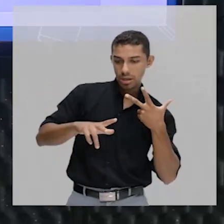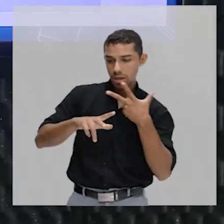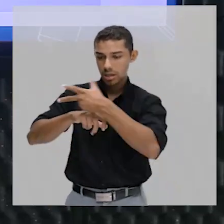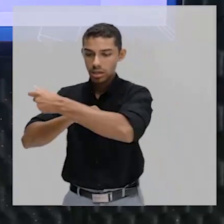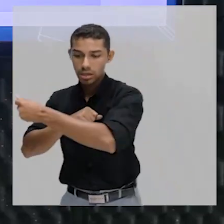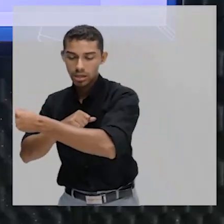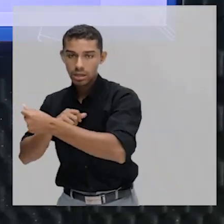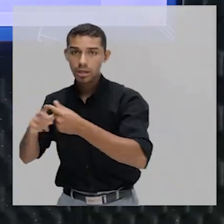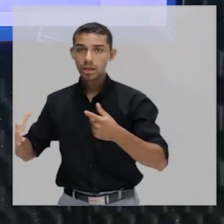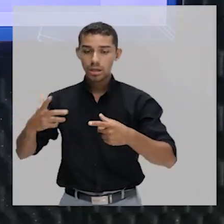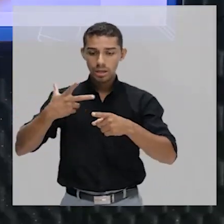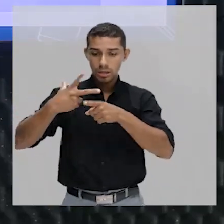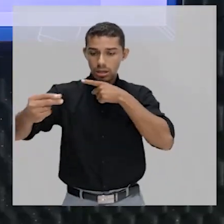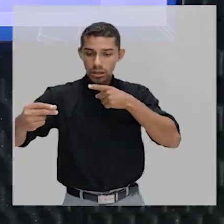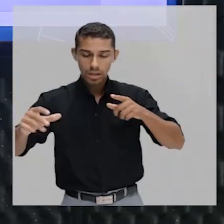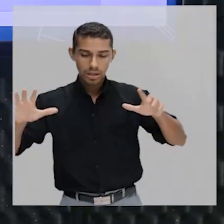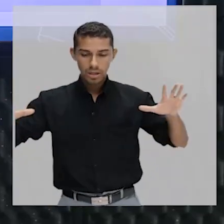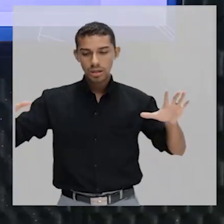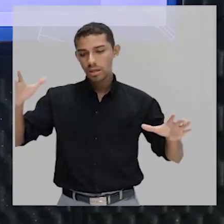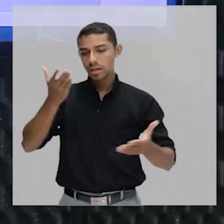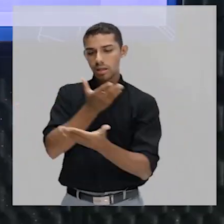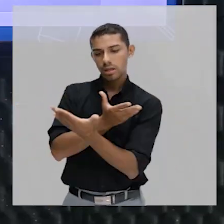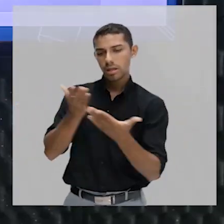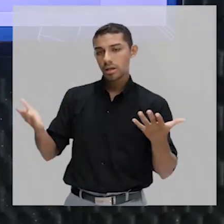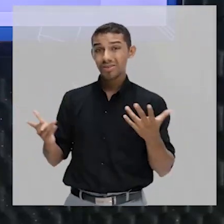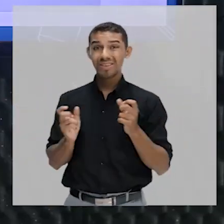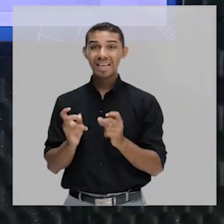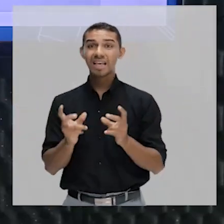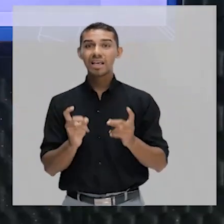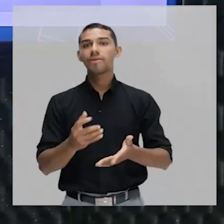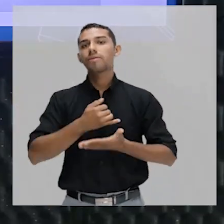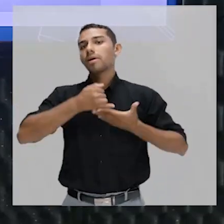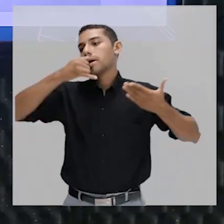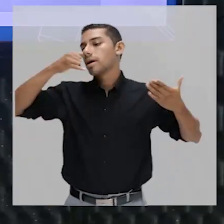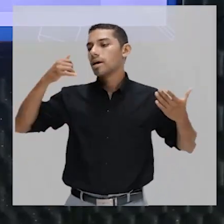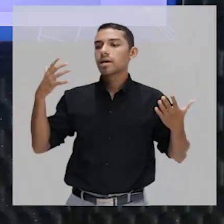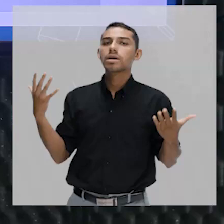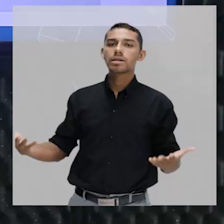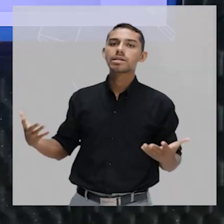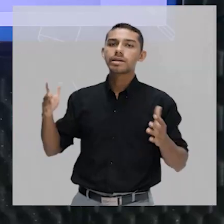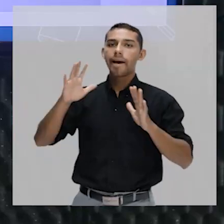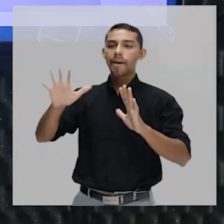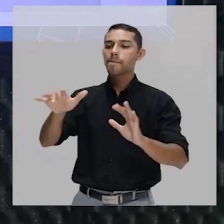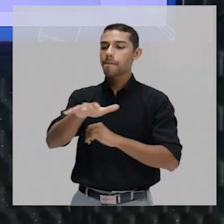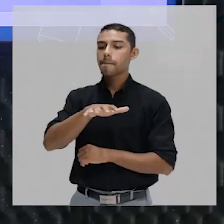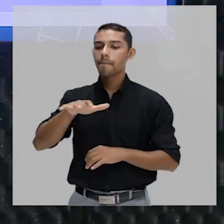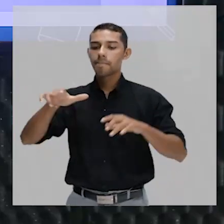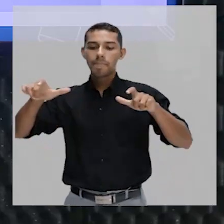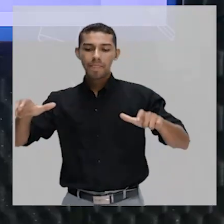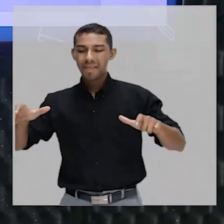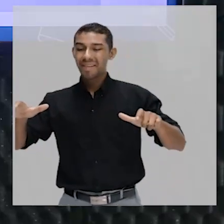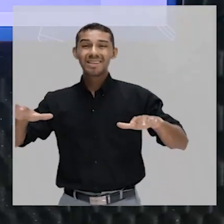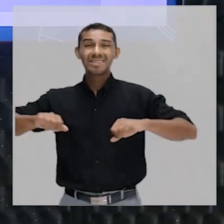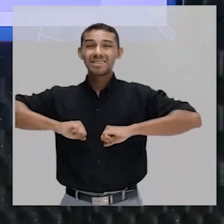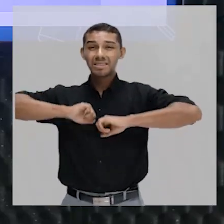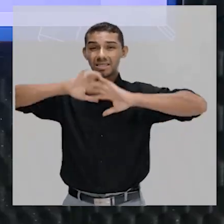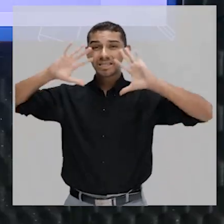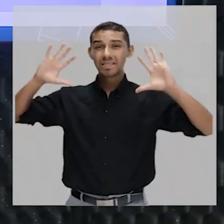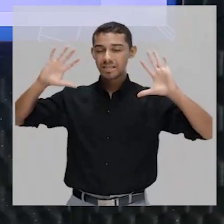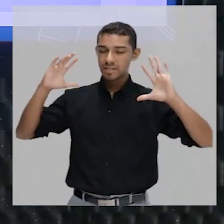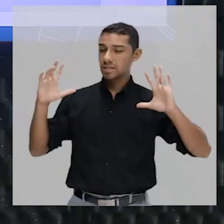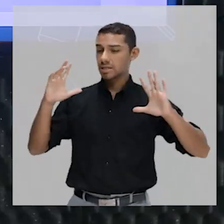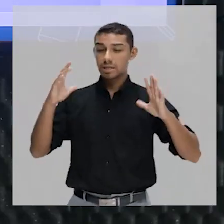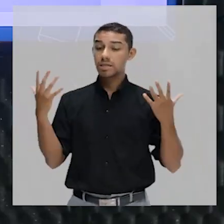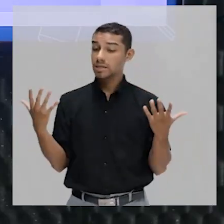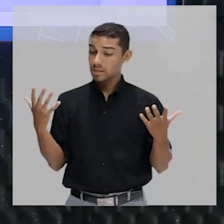suas relações, né, comerciais. Tá certo? Então fica muito claro esta relação de poder dentro do território, beleza? E aí tá interessante, né?